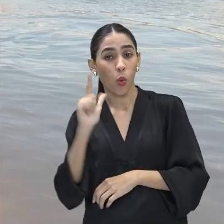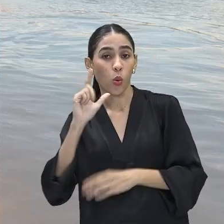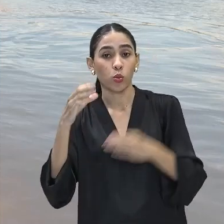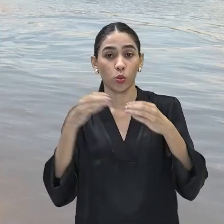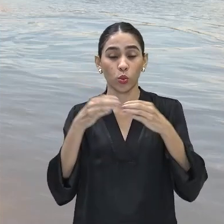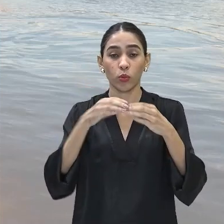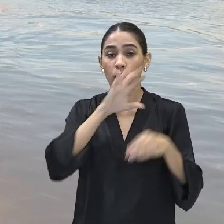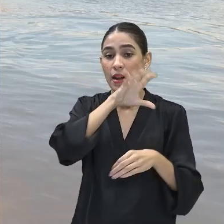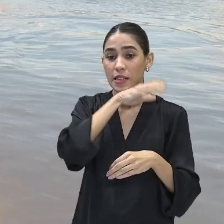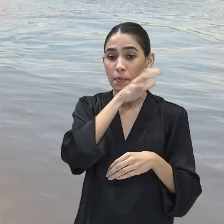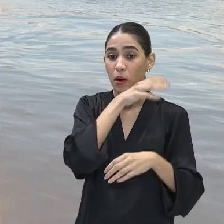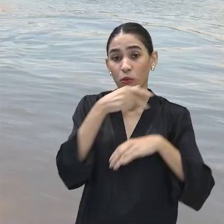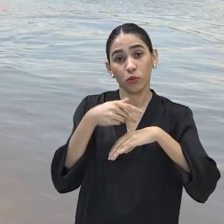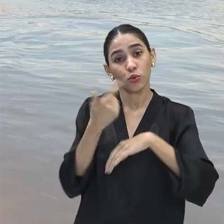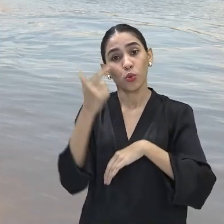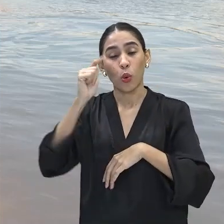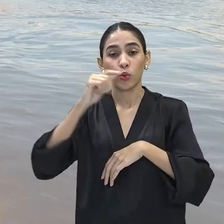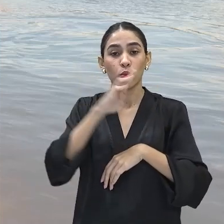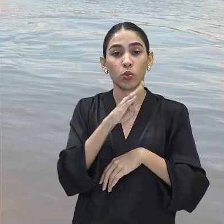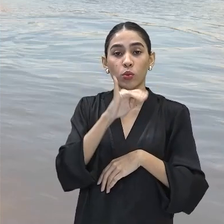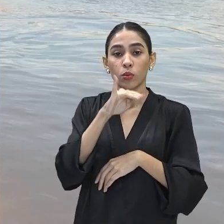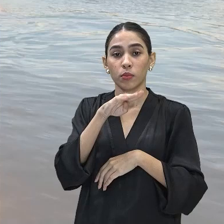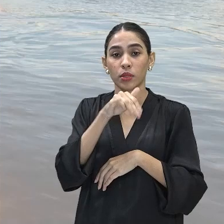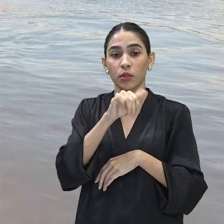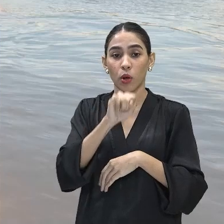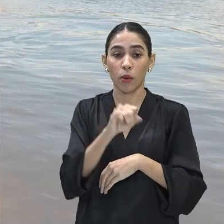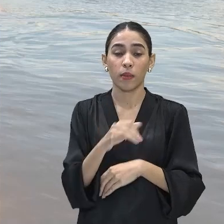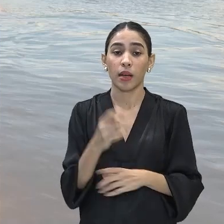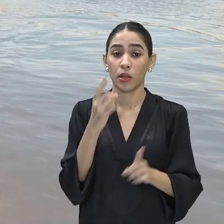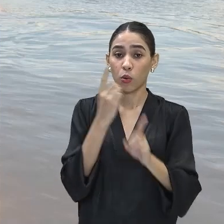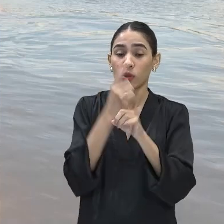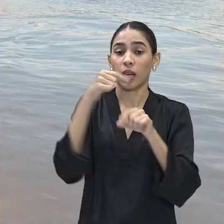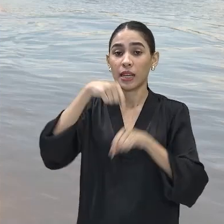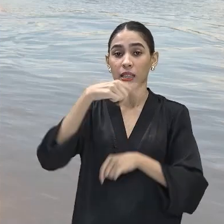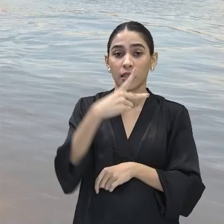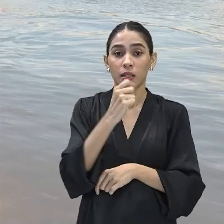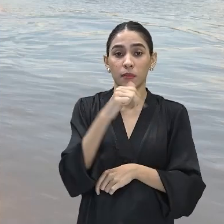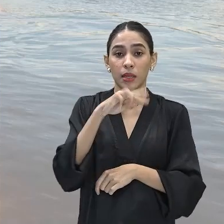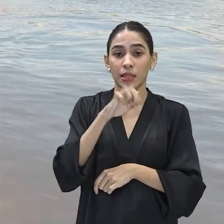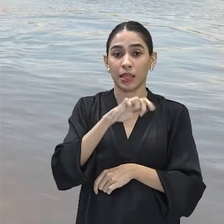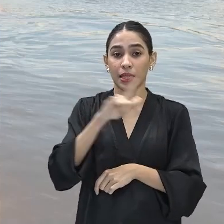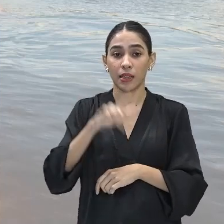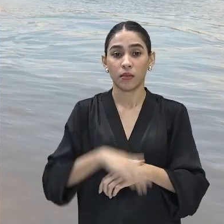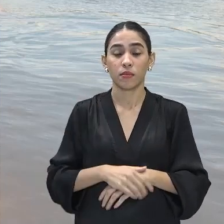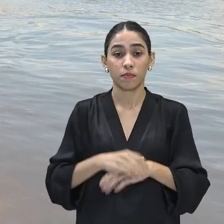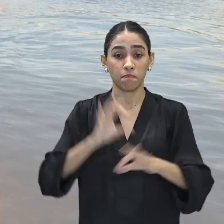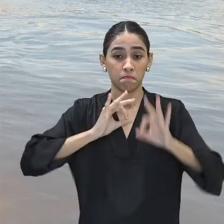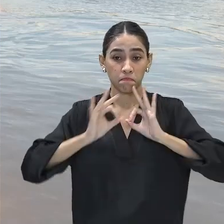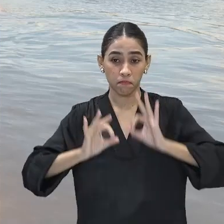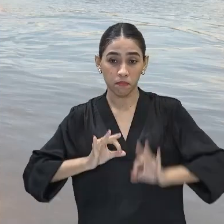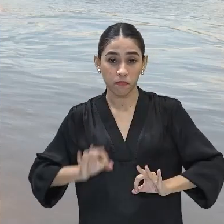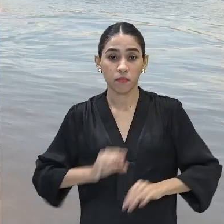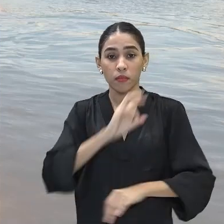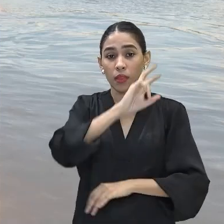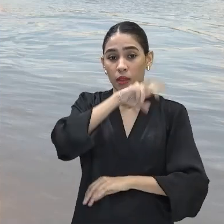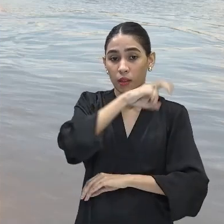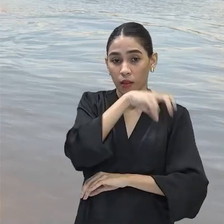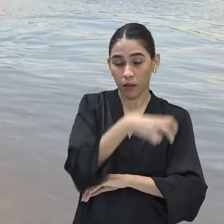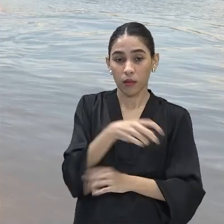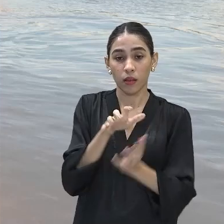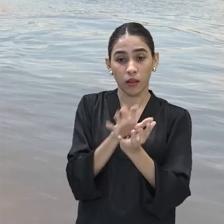gente observou, né? Então, quais são as espécies que a gente pode encontrar ali no Pantanal? A onça, a cobra,